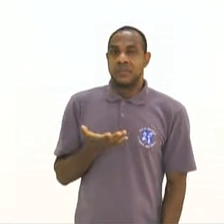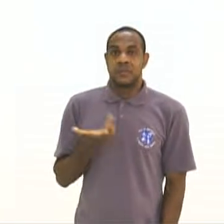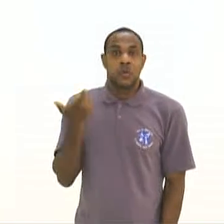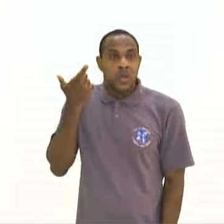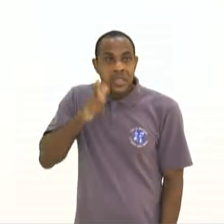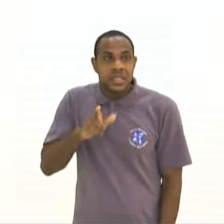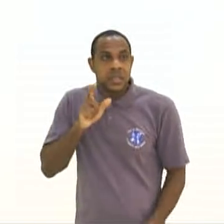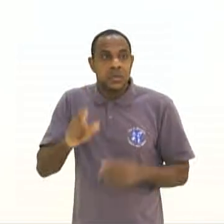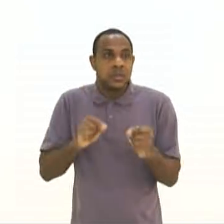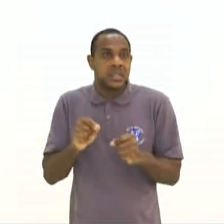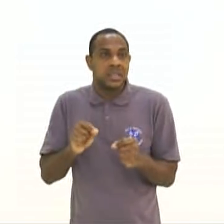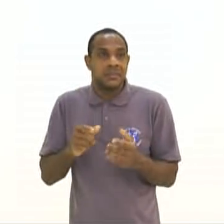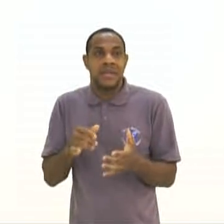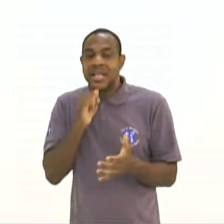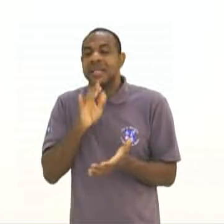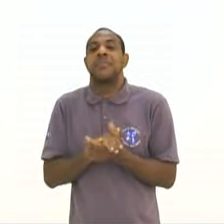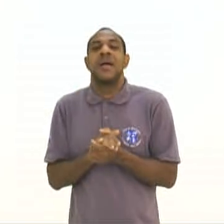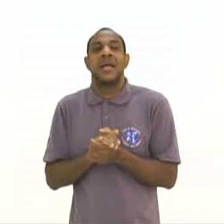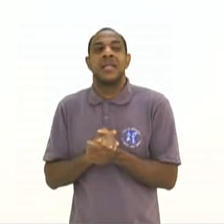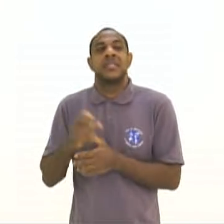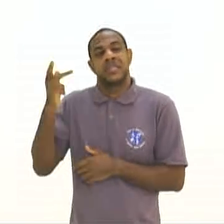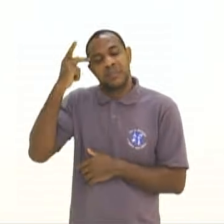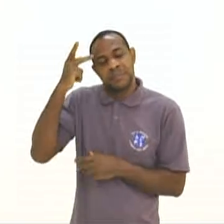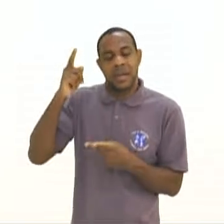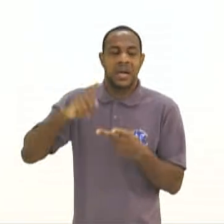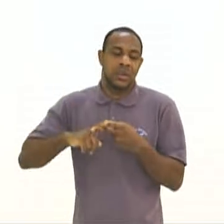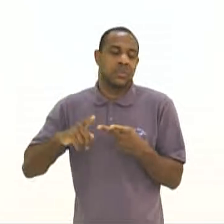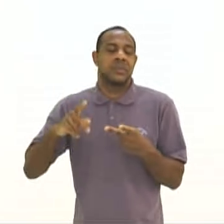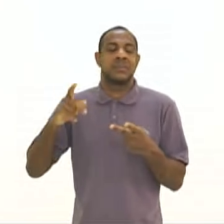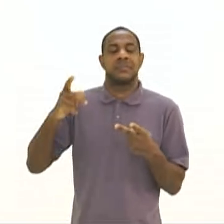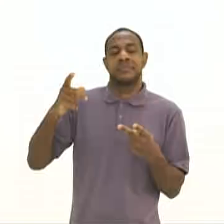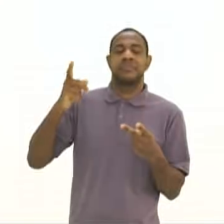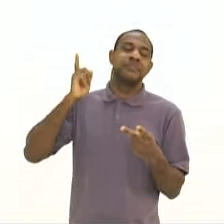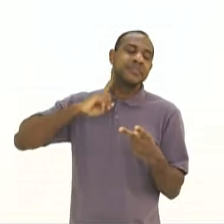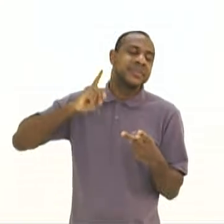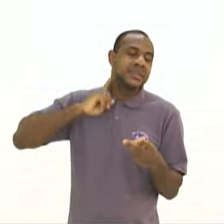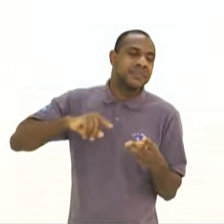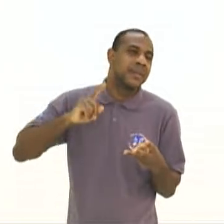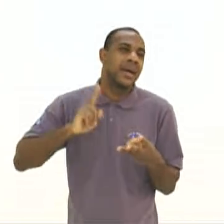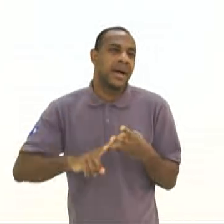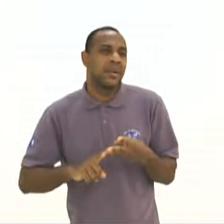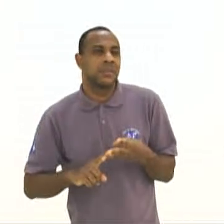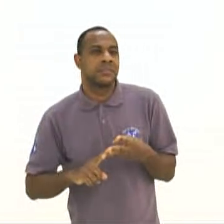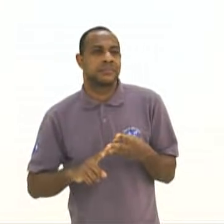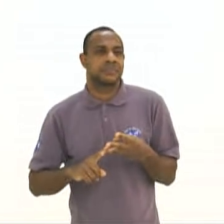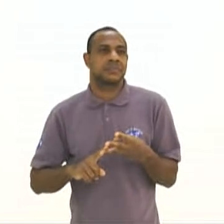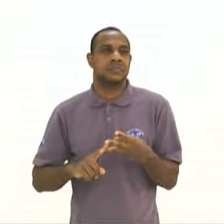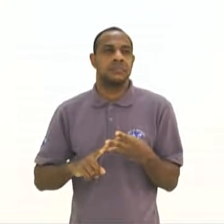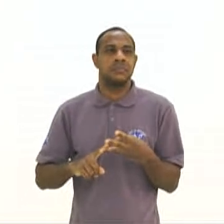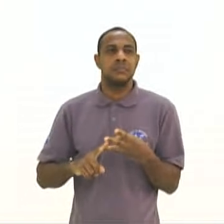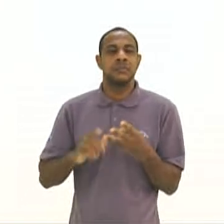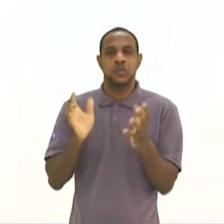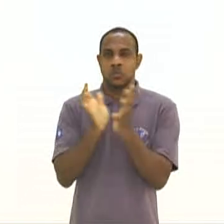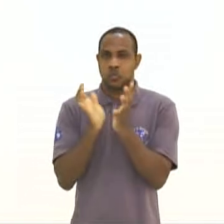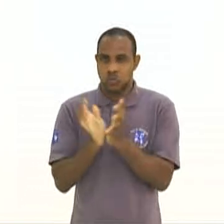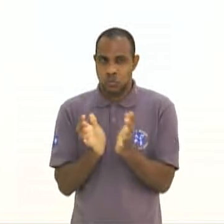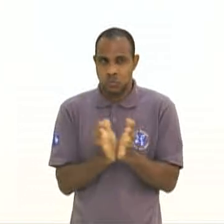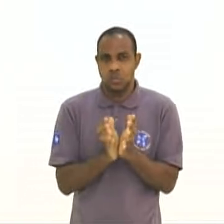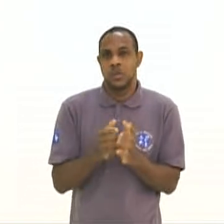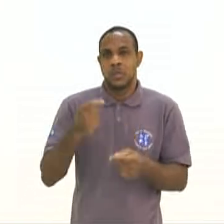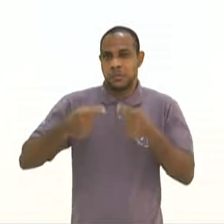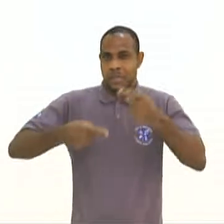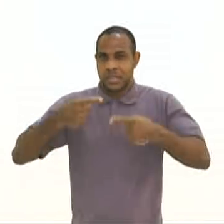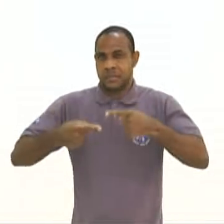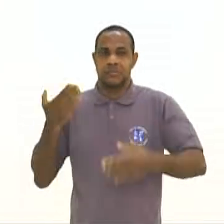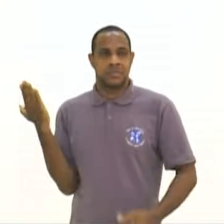com o Franco Montoro, do PMDB, Minas Gerais, com o Tancredo Neves, candidato com apoio do PMDB, no